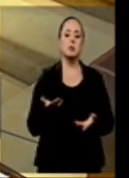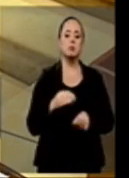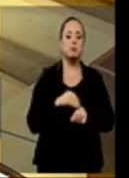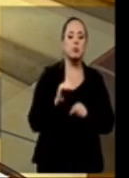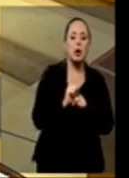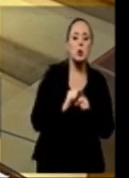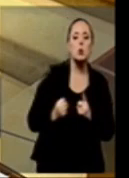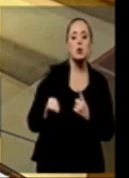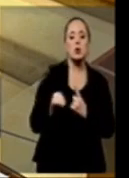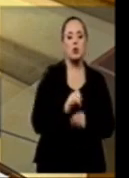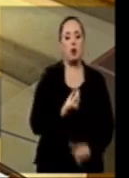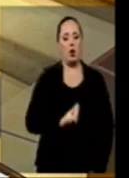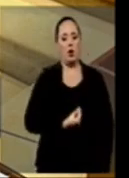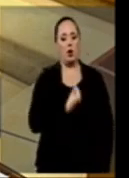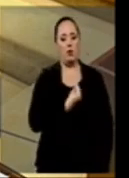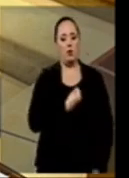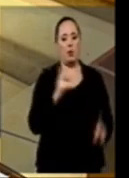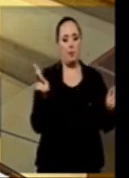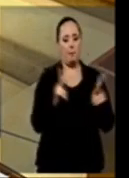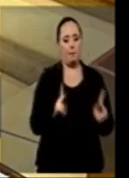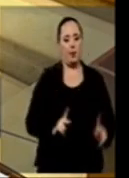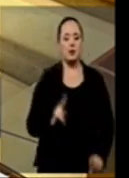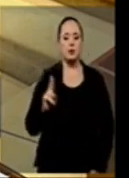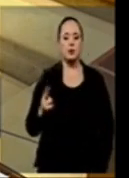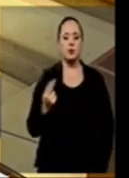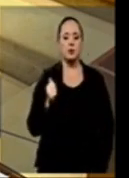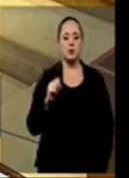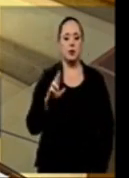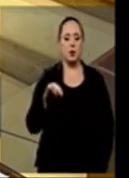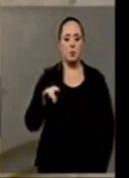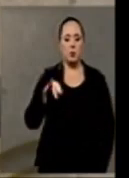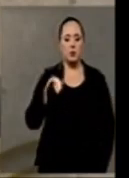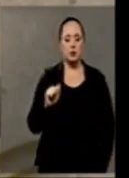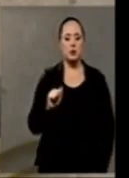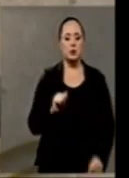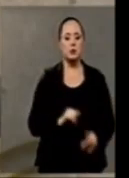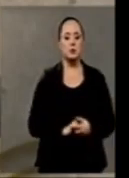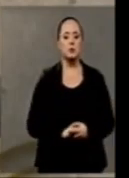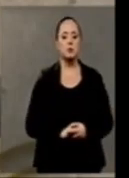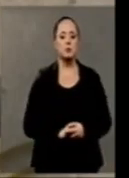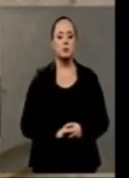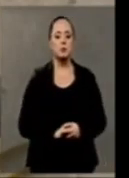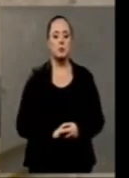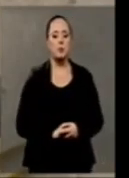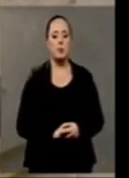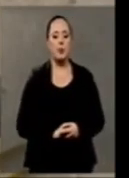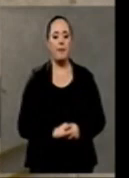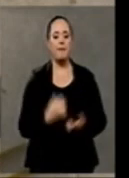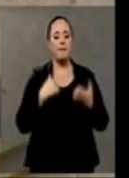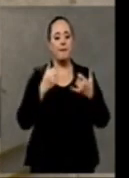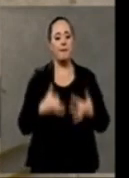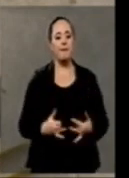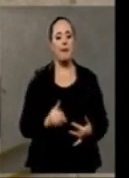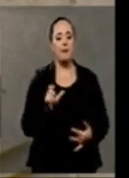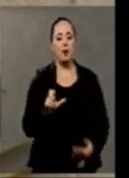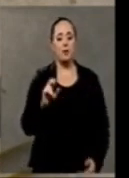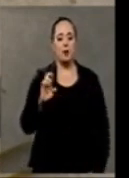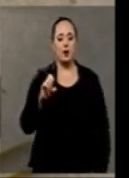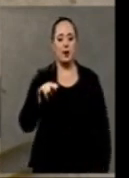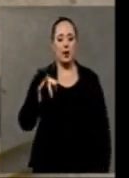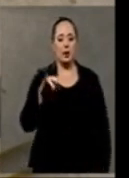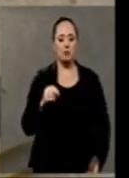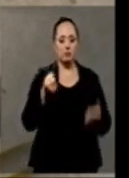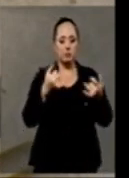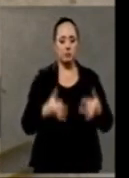viva em harmonia destaco aqui palavras de hênio do lixo soppe ano o